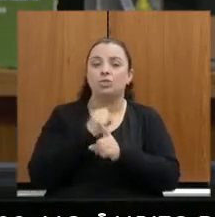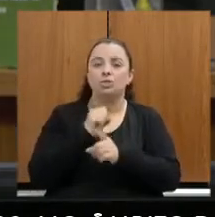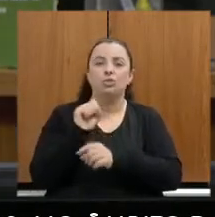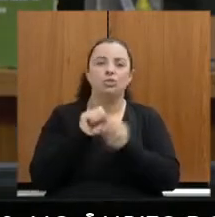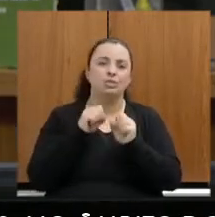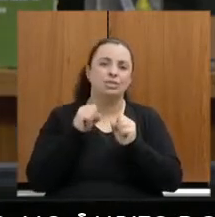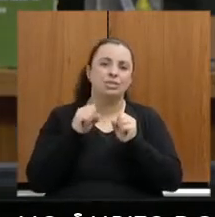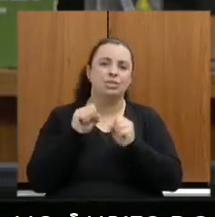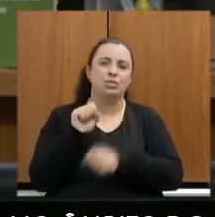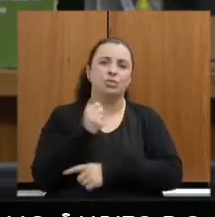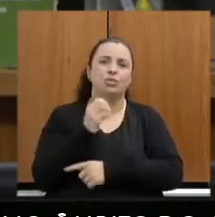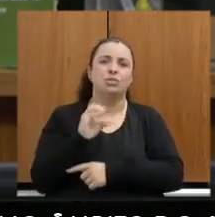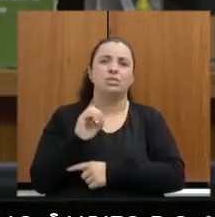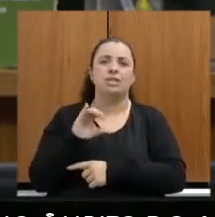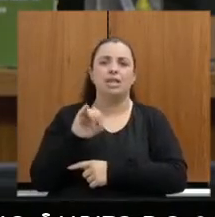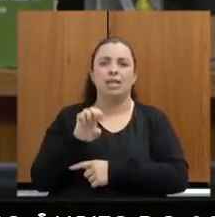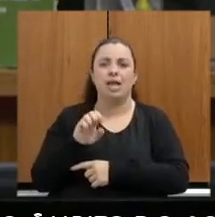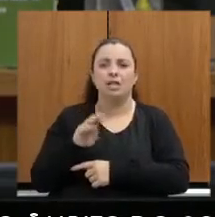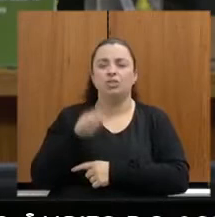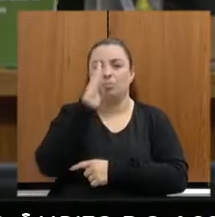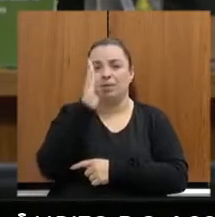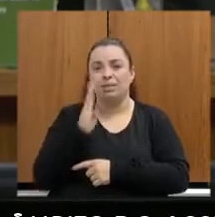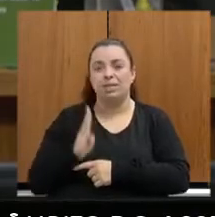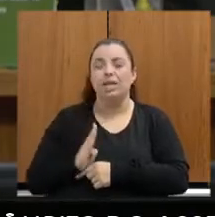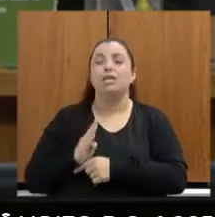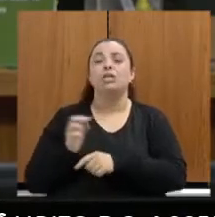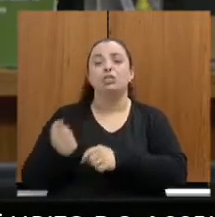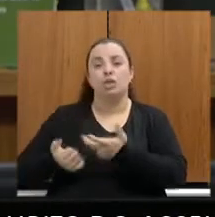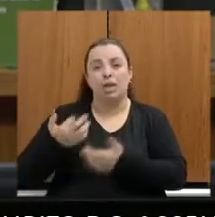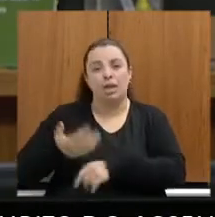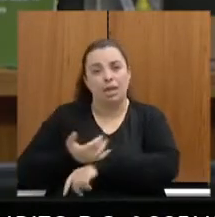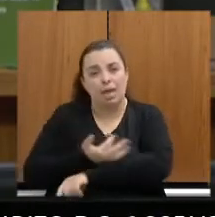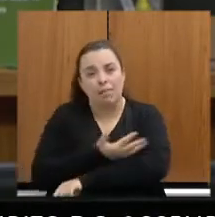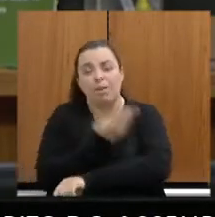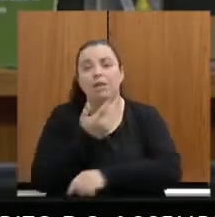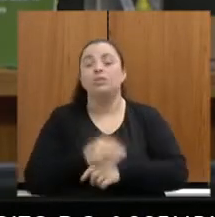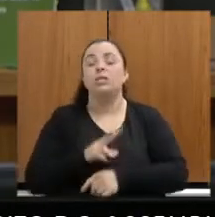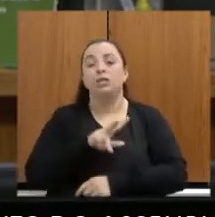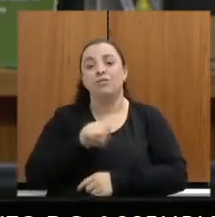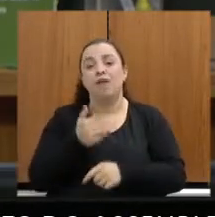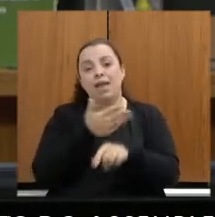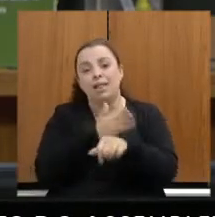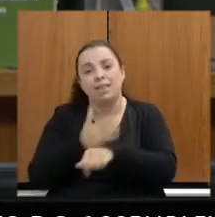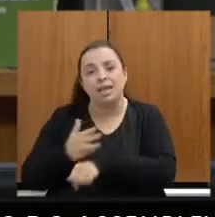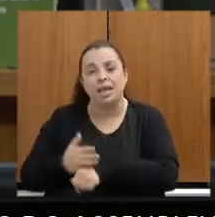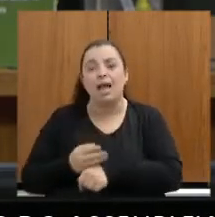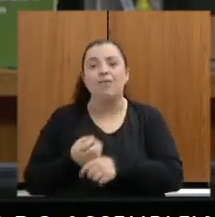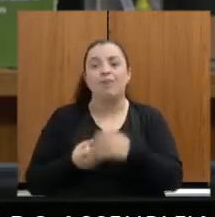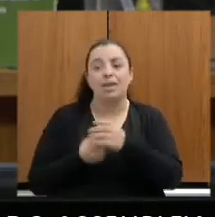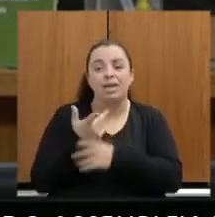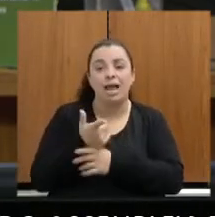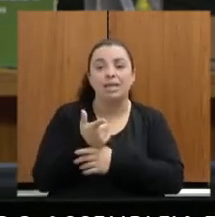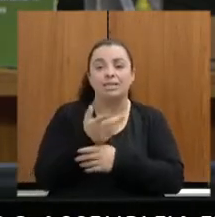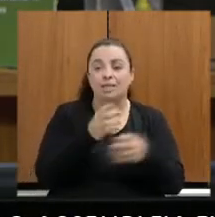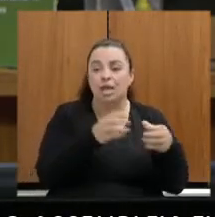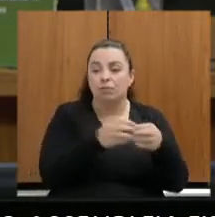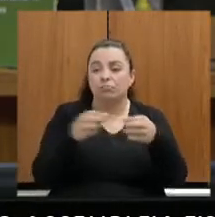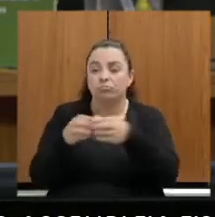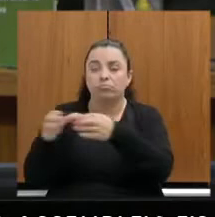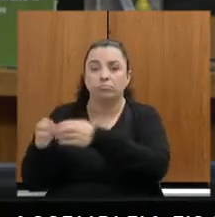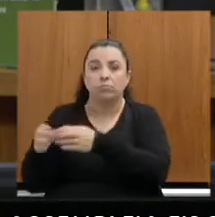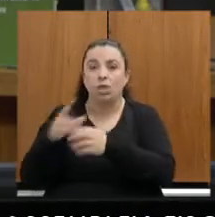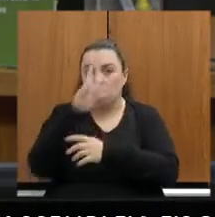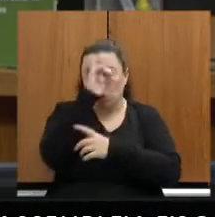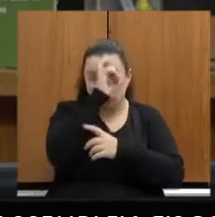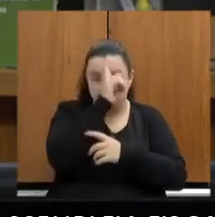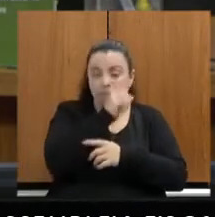com a parceria com a Filomena também e a gente vai então treinar o centro de Queimados que ele é essa rede para que a gente consiga